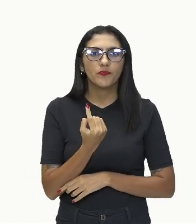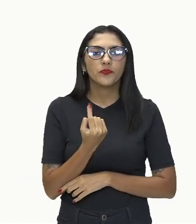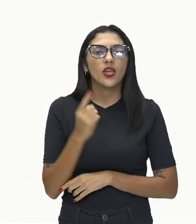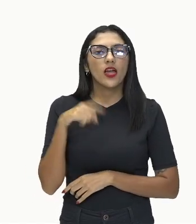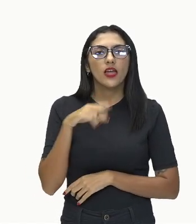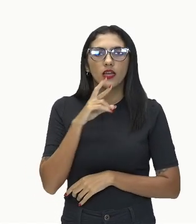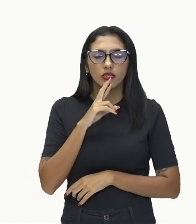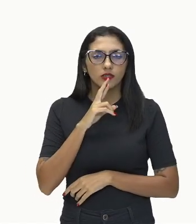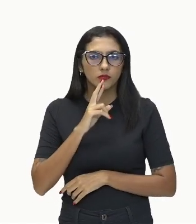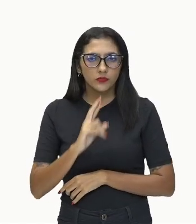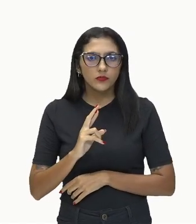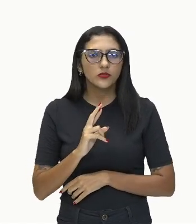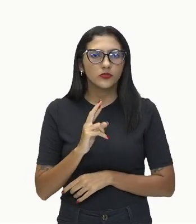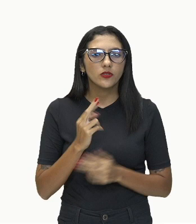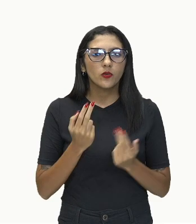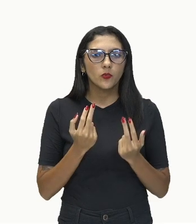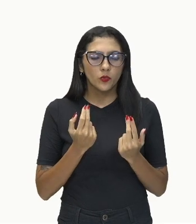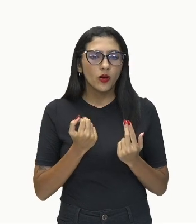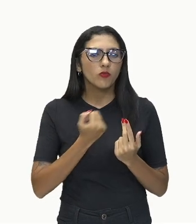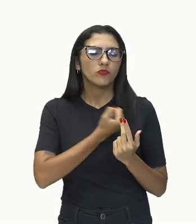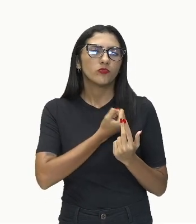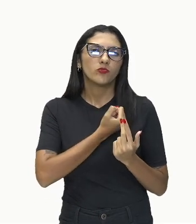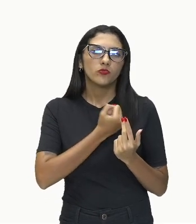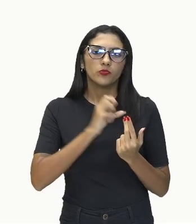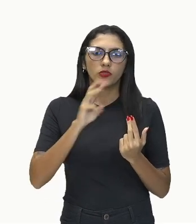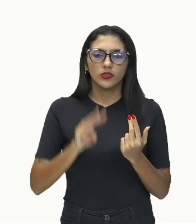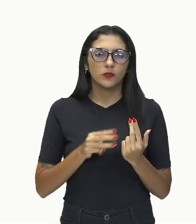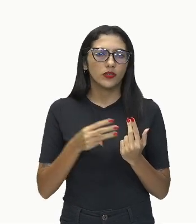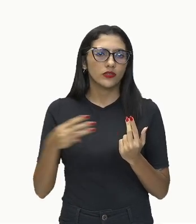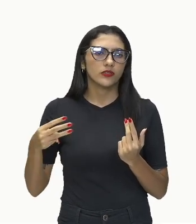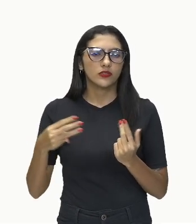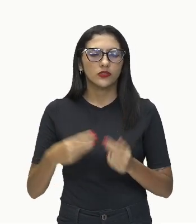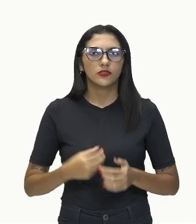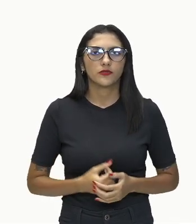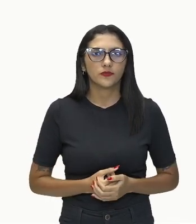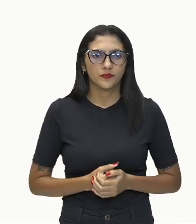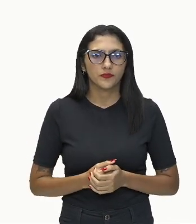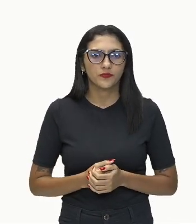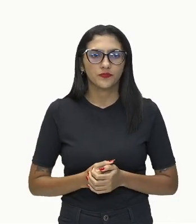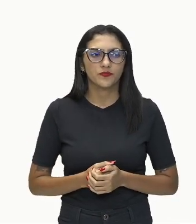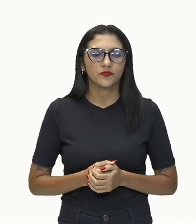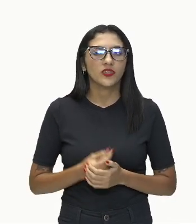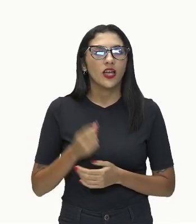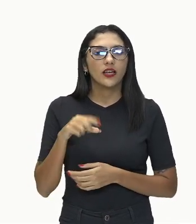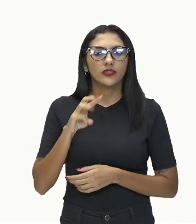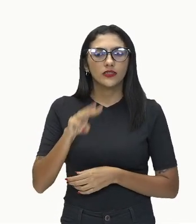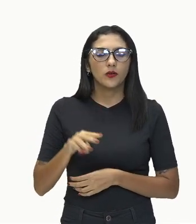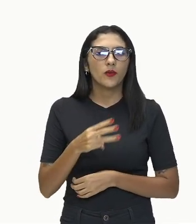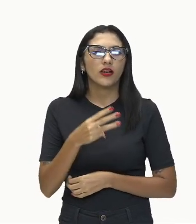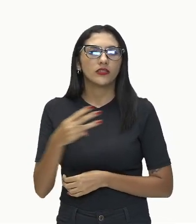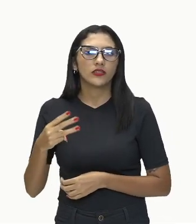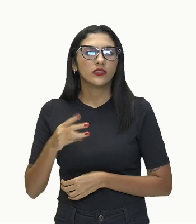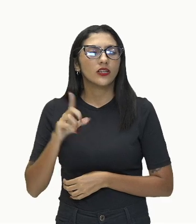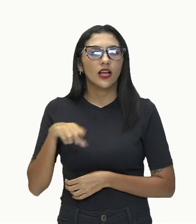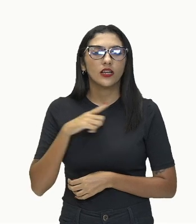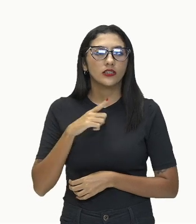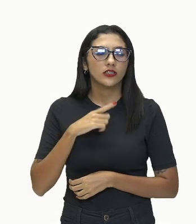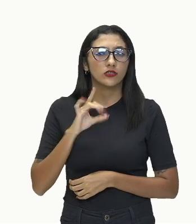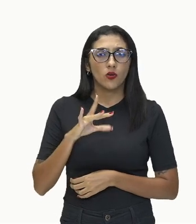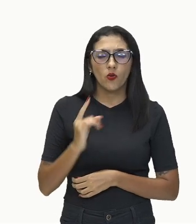igual ao próprio elemento da matriz, pois esta apresenta apenas uma linha